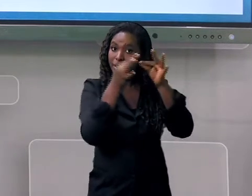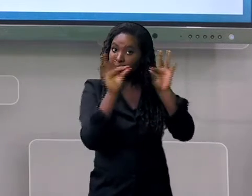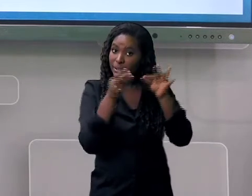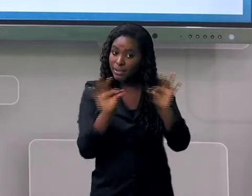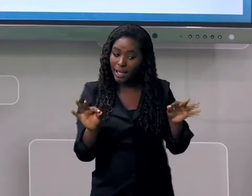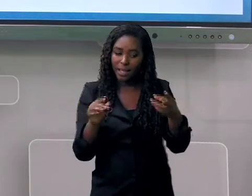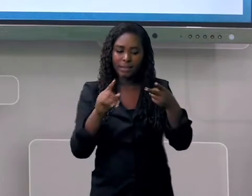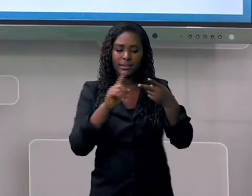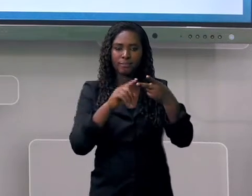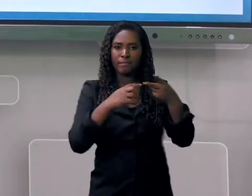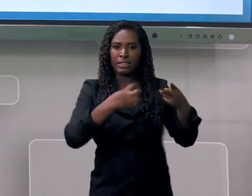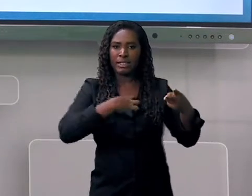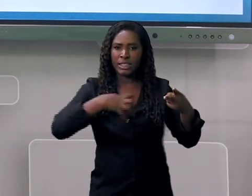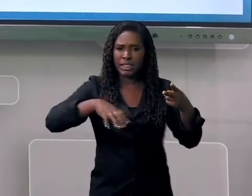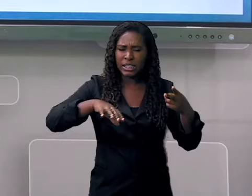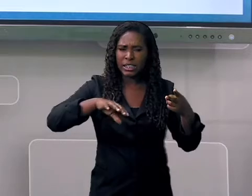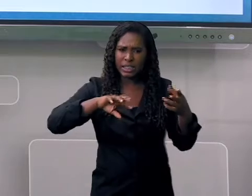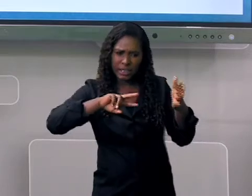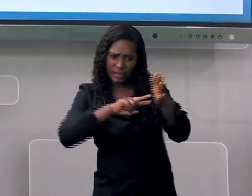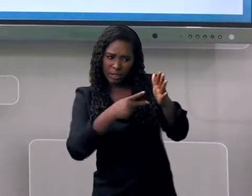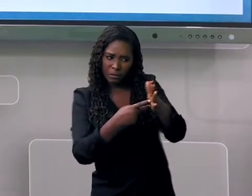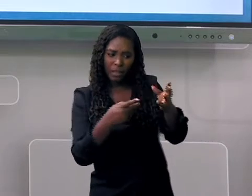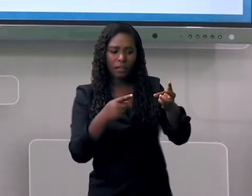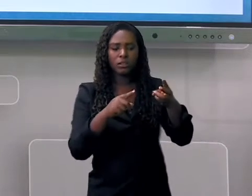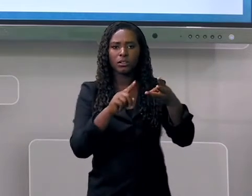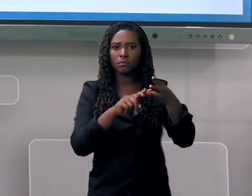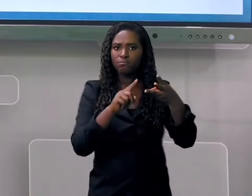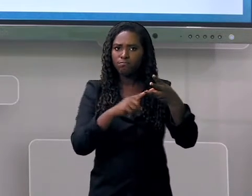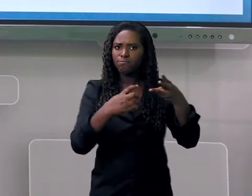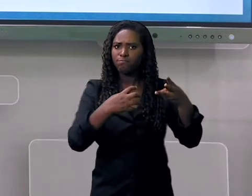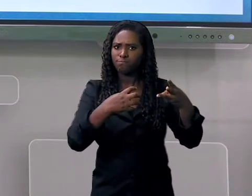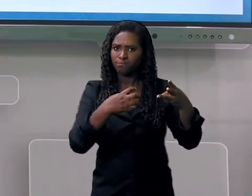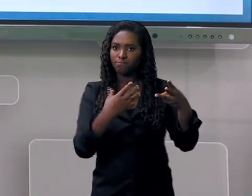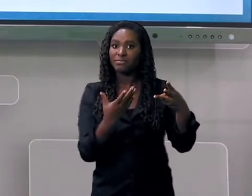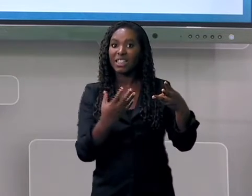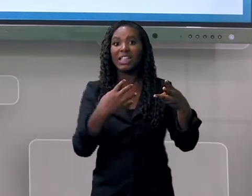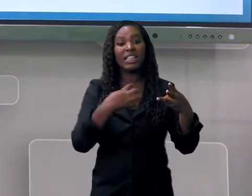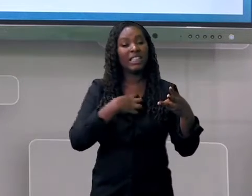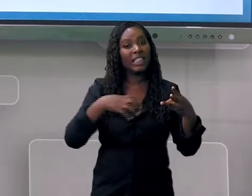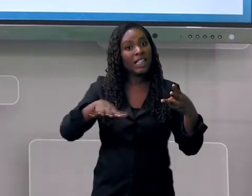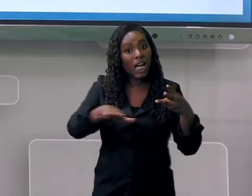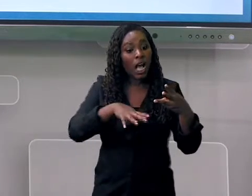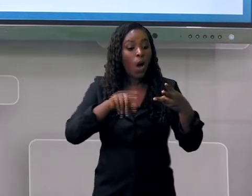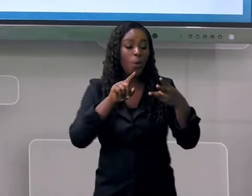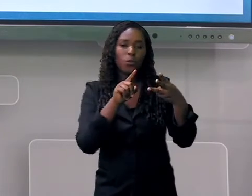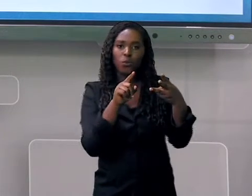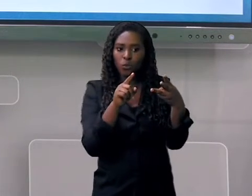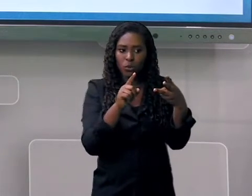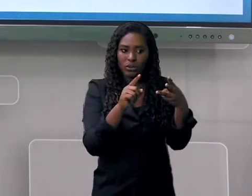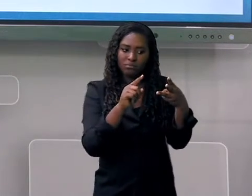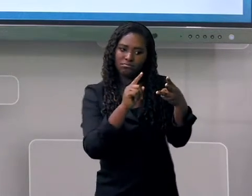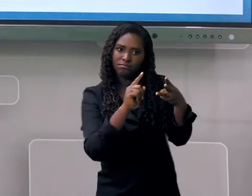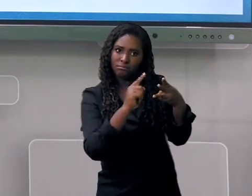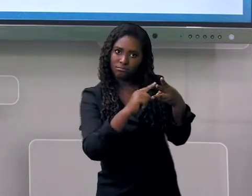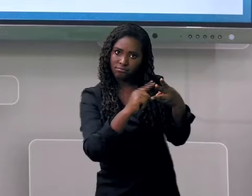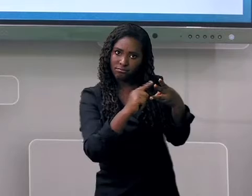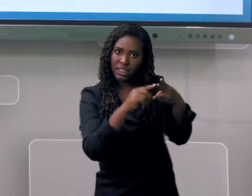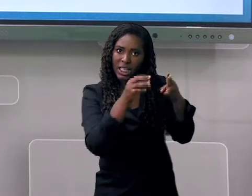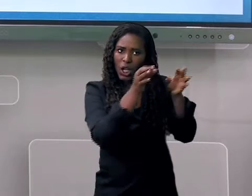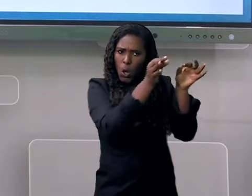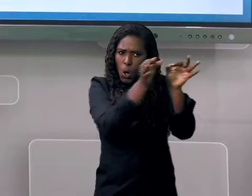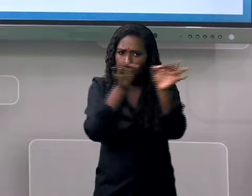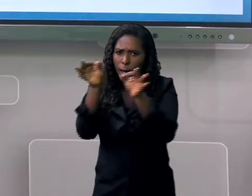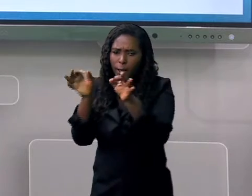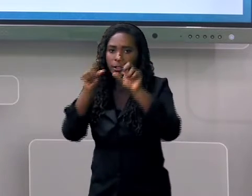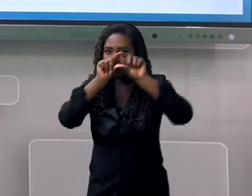nós aprendemos a organizar uma frase para que ela fique coerente, tenha ali um significado para a pessoa que está entendendo. A pragmática,